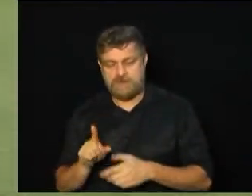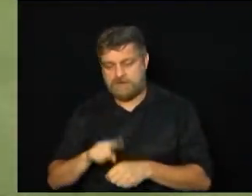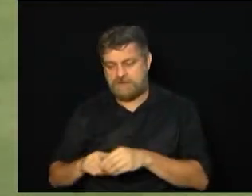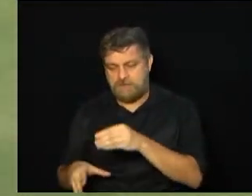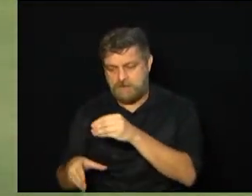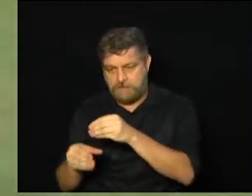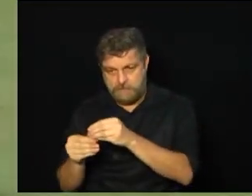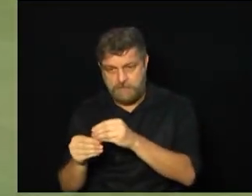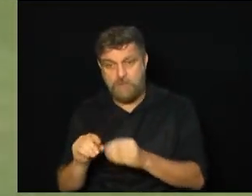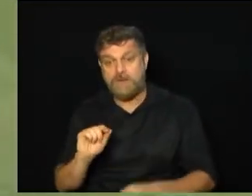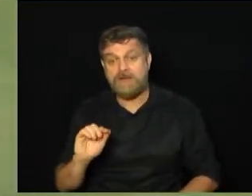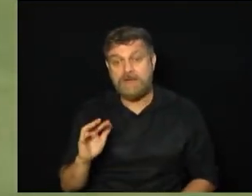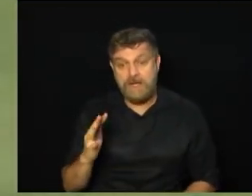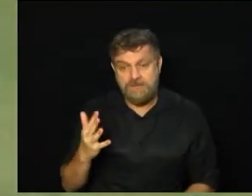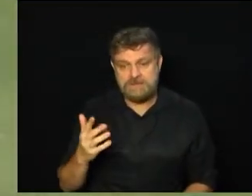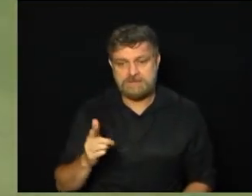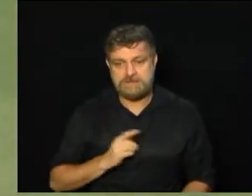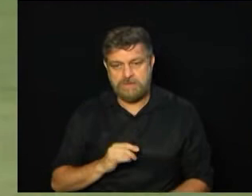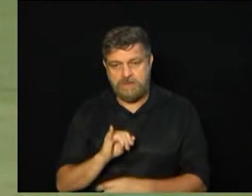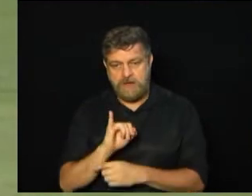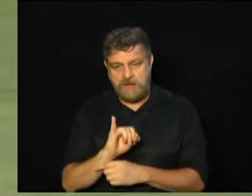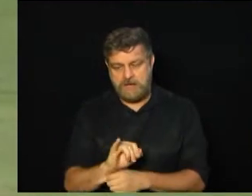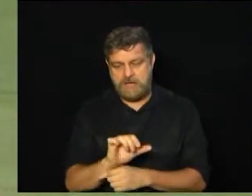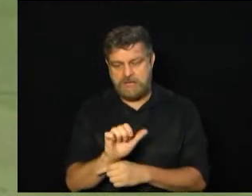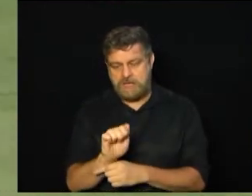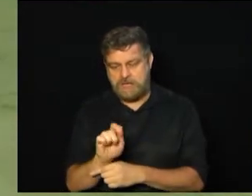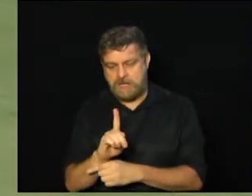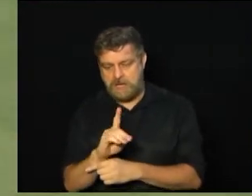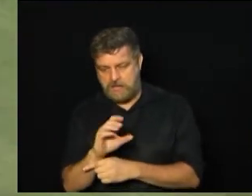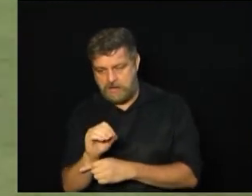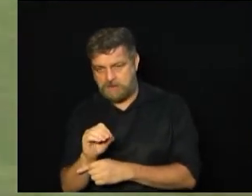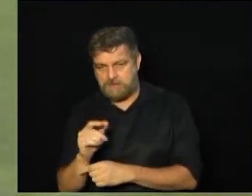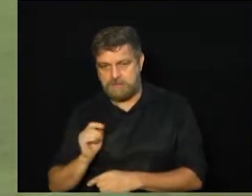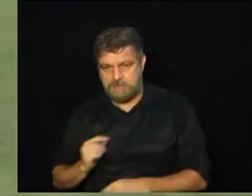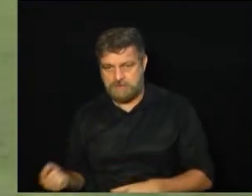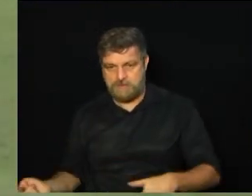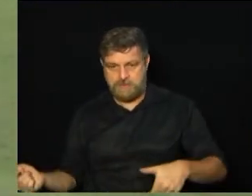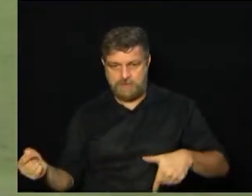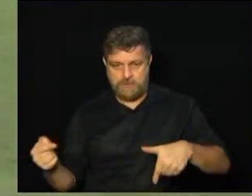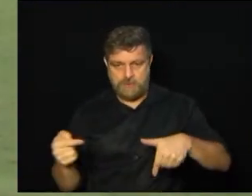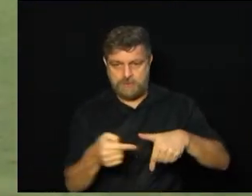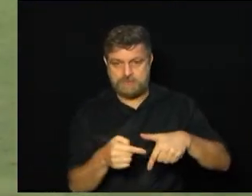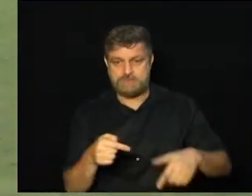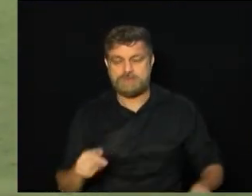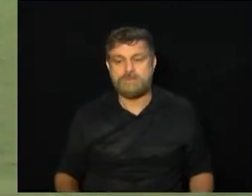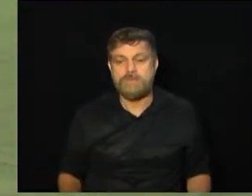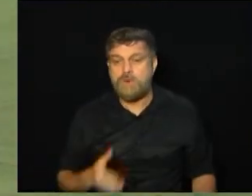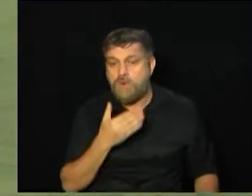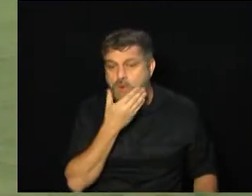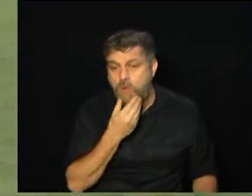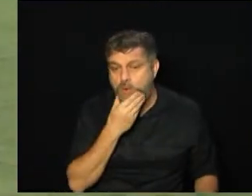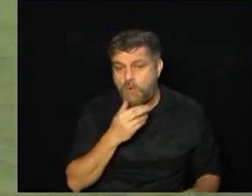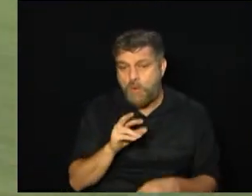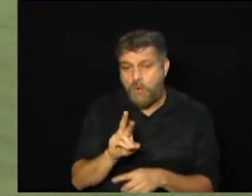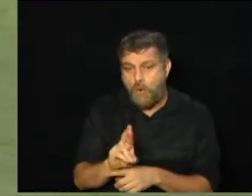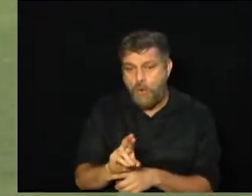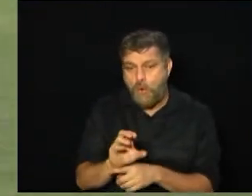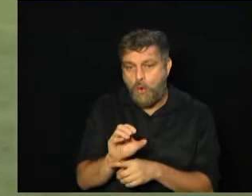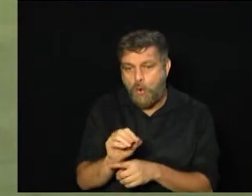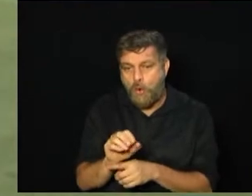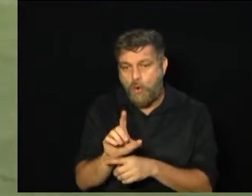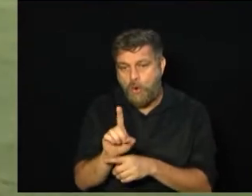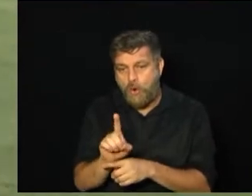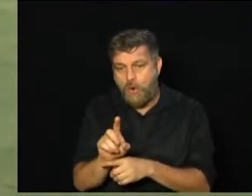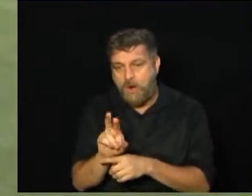do primeiro tempo, Iago avançou pela esquerda. Cruzou o rasteiro. O atacante Rodrigão chutou